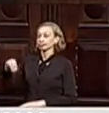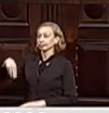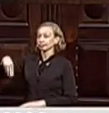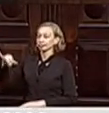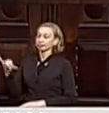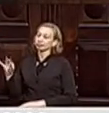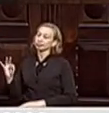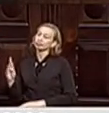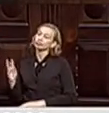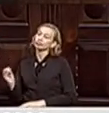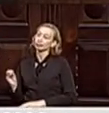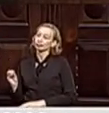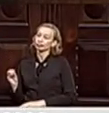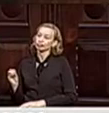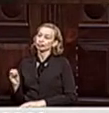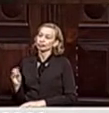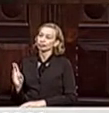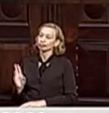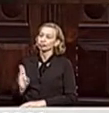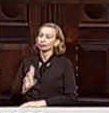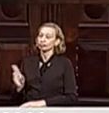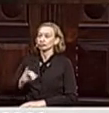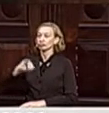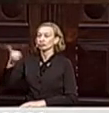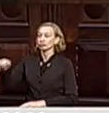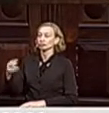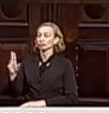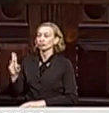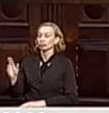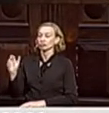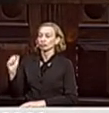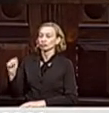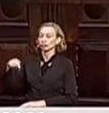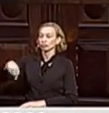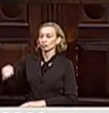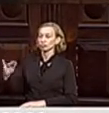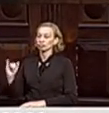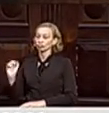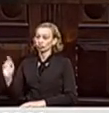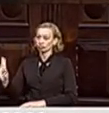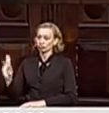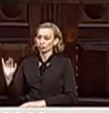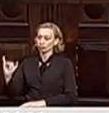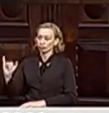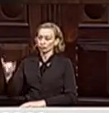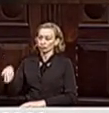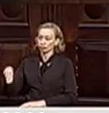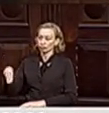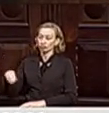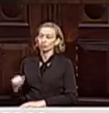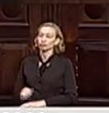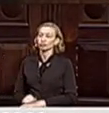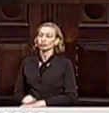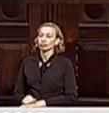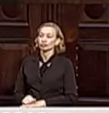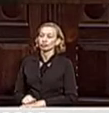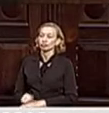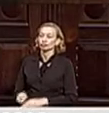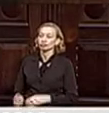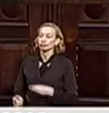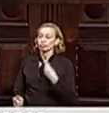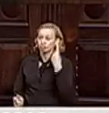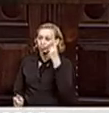Barbosa e presidia a Câmara dos Deputados o deputado Marcos